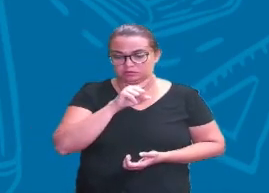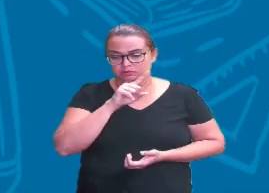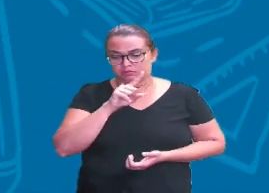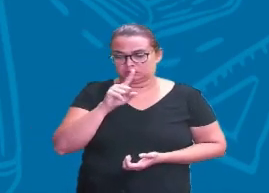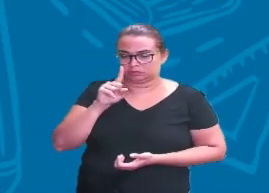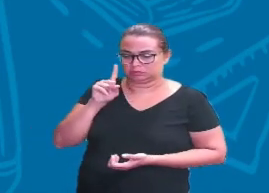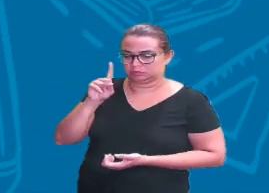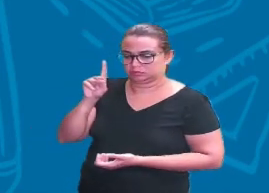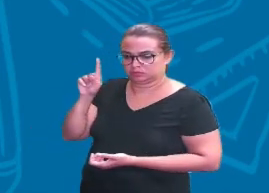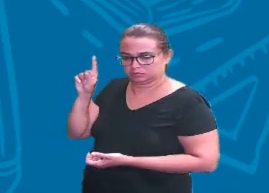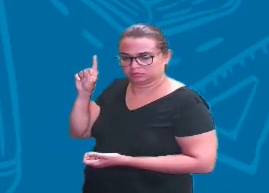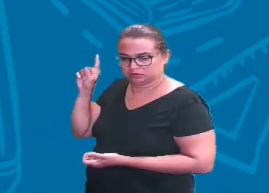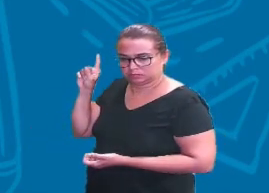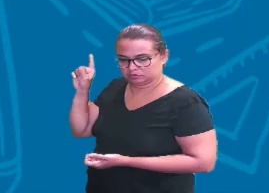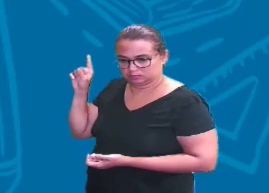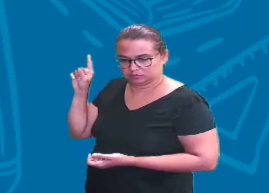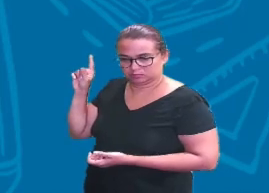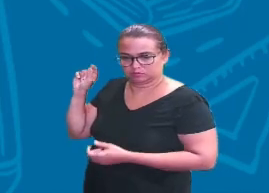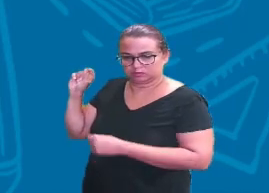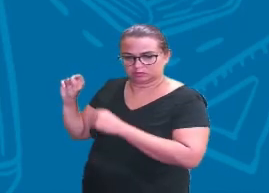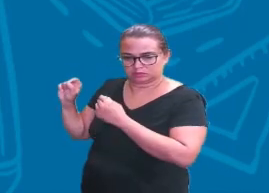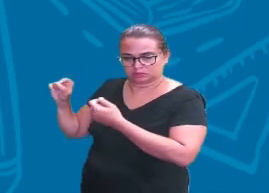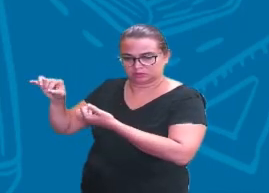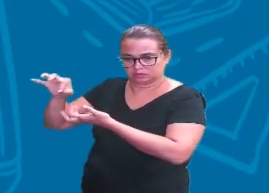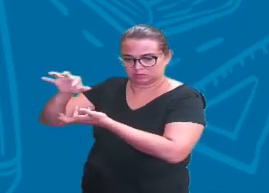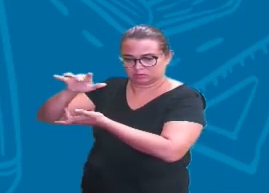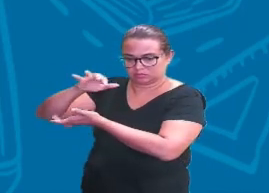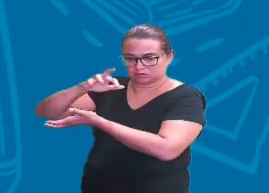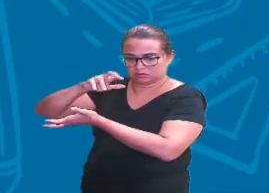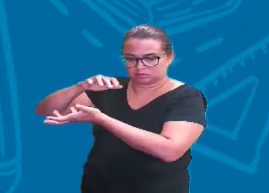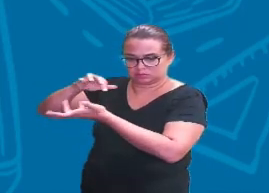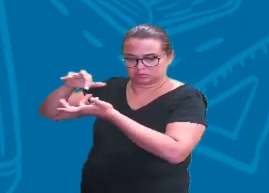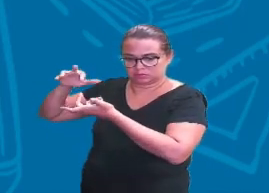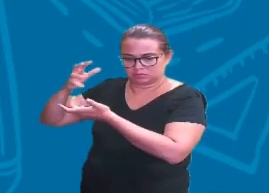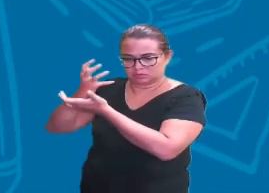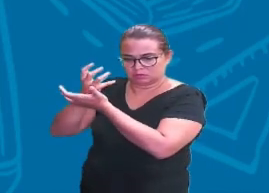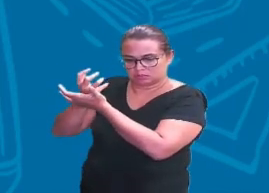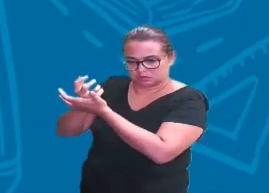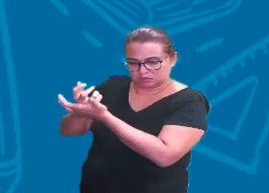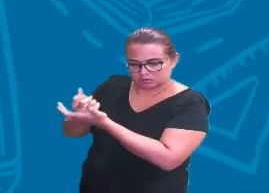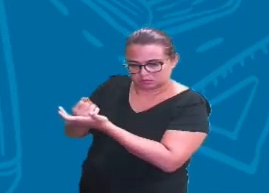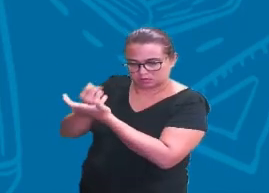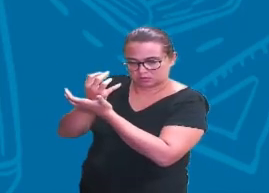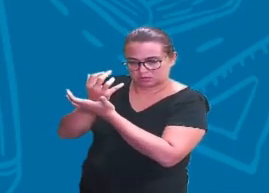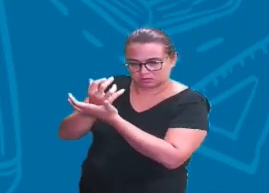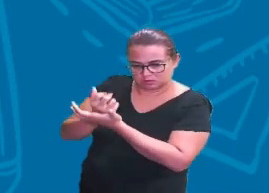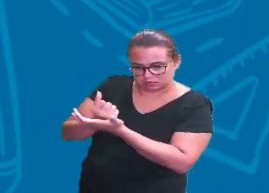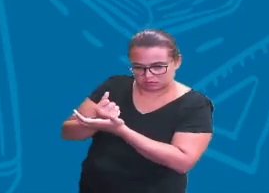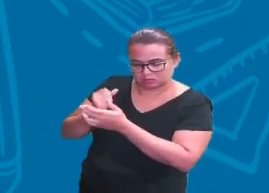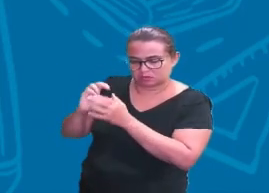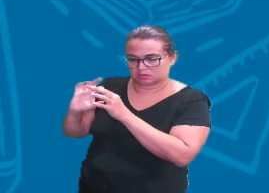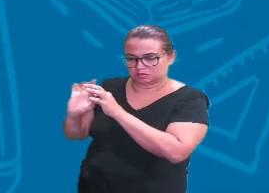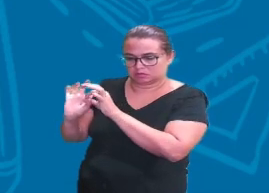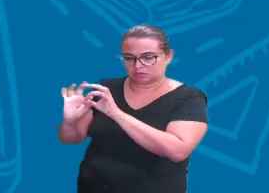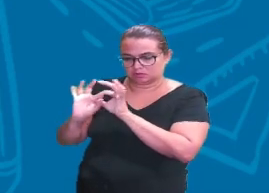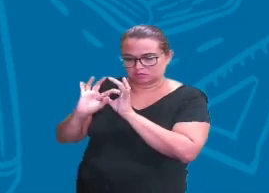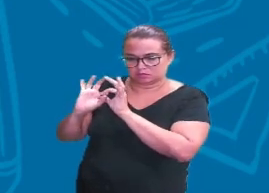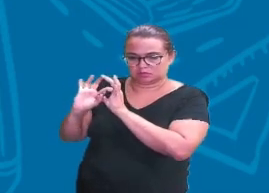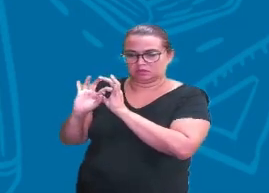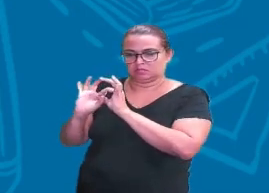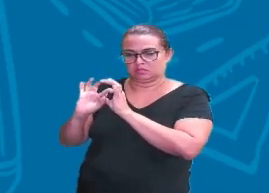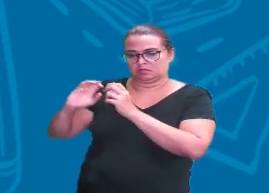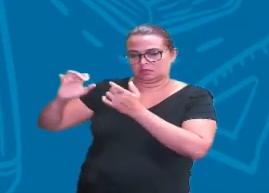é a força da gravidade que vai unir, tá, os planetas, tá, no sistema solar,